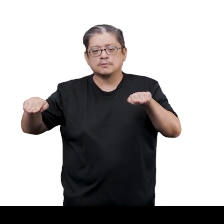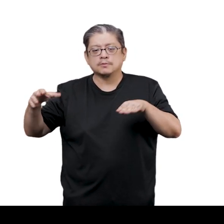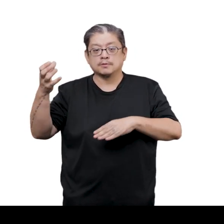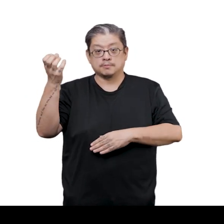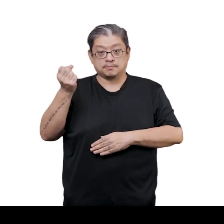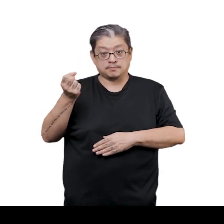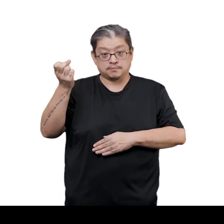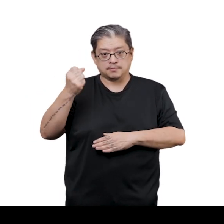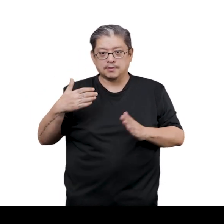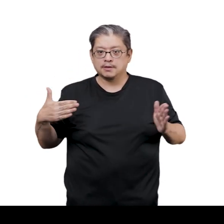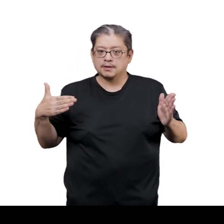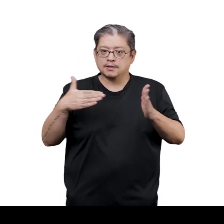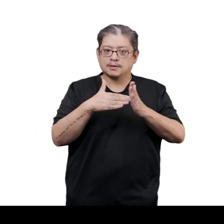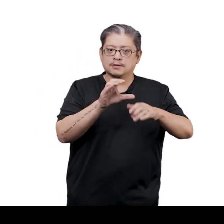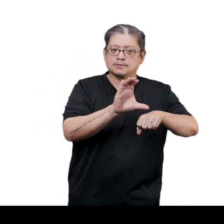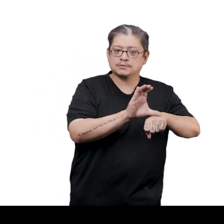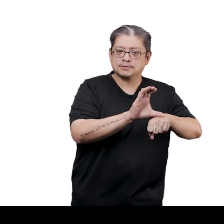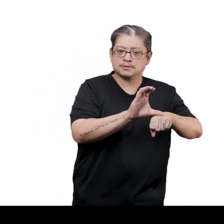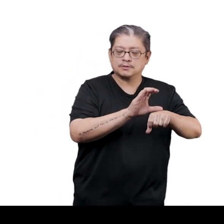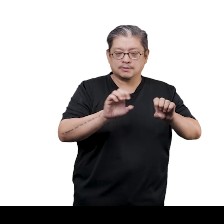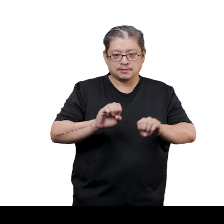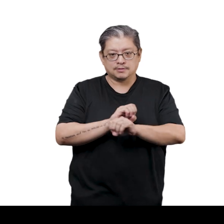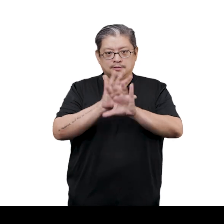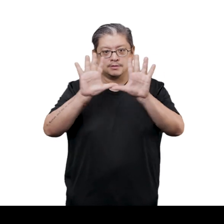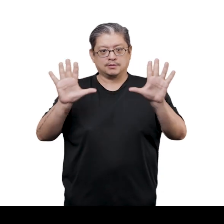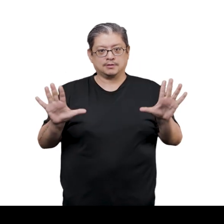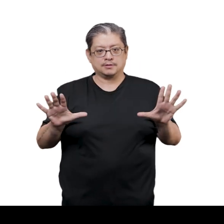do branco aos cinzas coloridos.